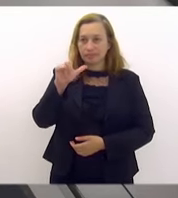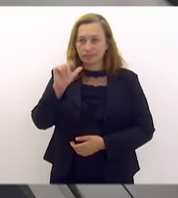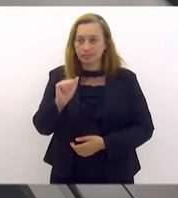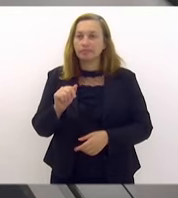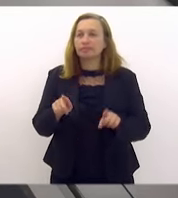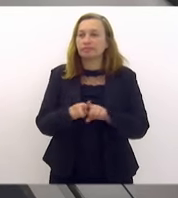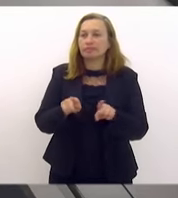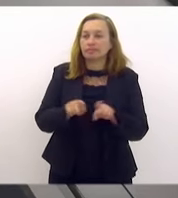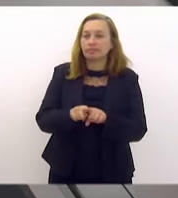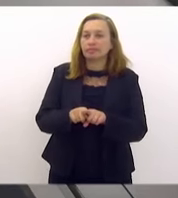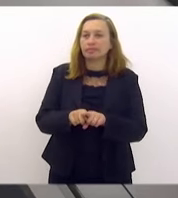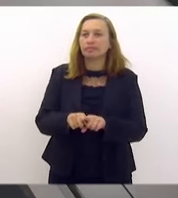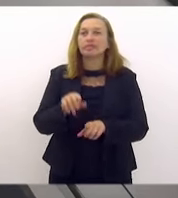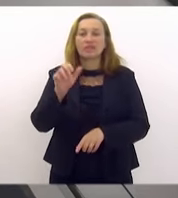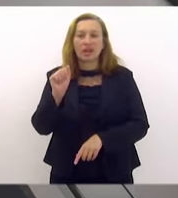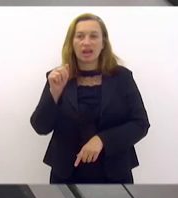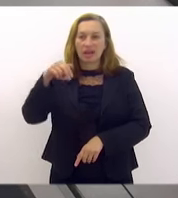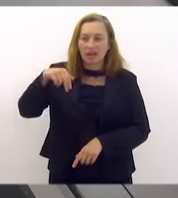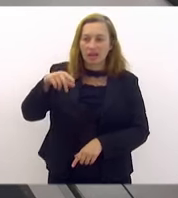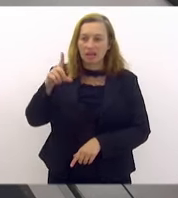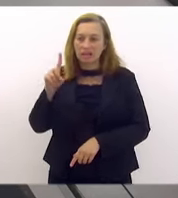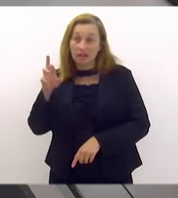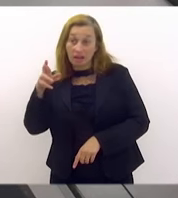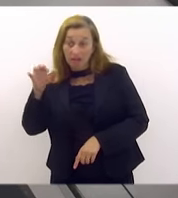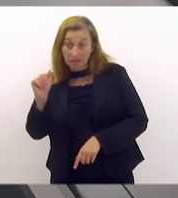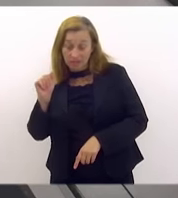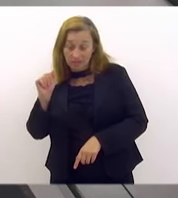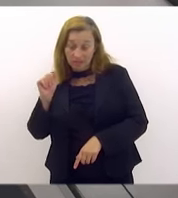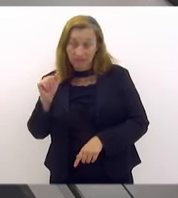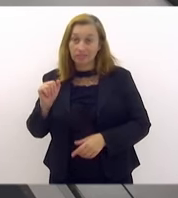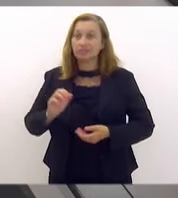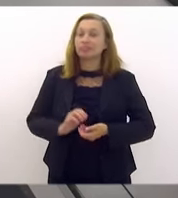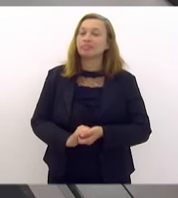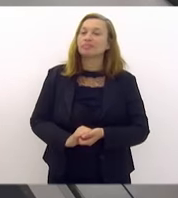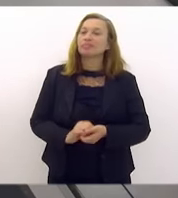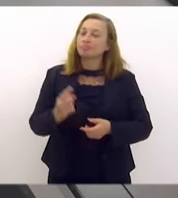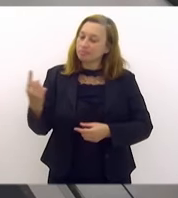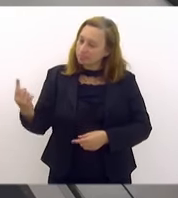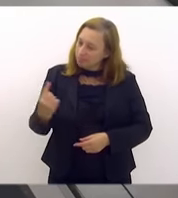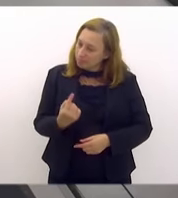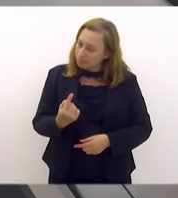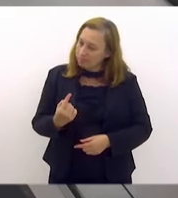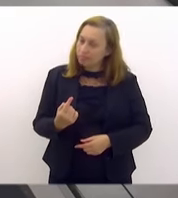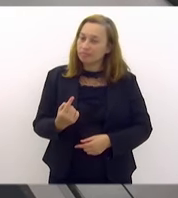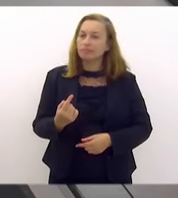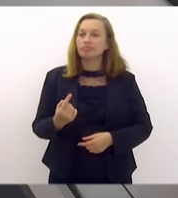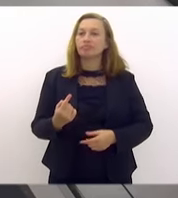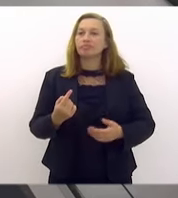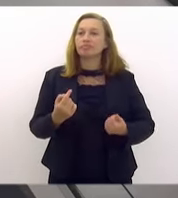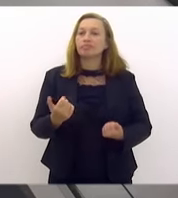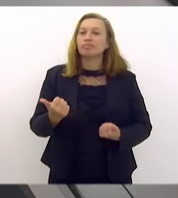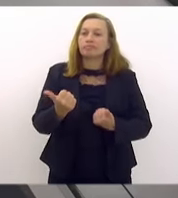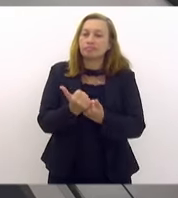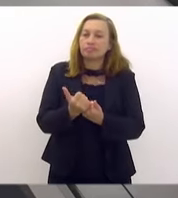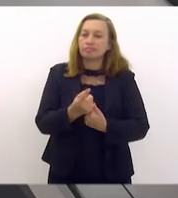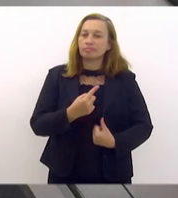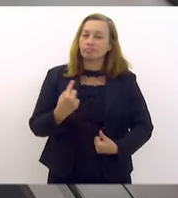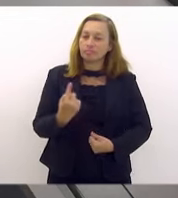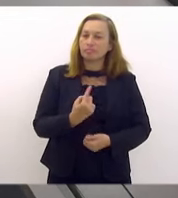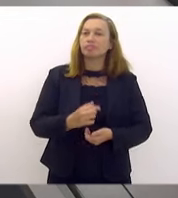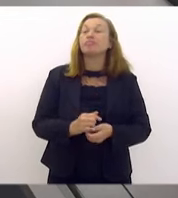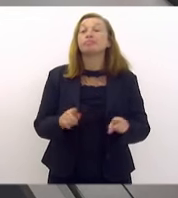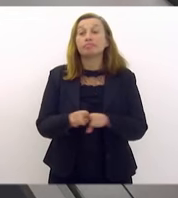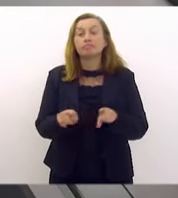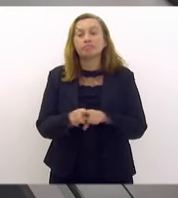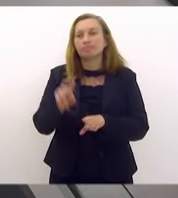a Senhora também Adriana pela disponibil disponibilidade de e contribuir conosco e lembrando